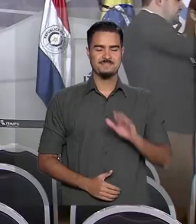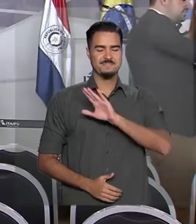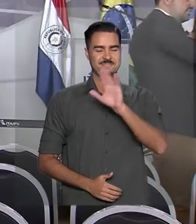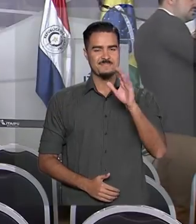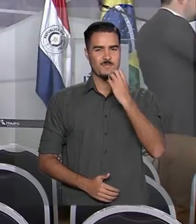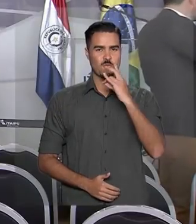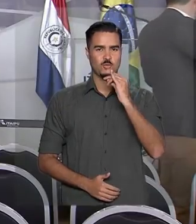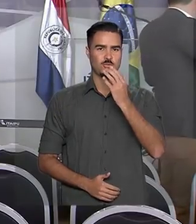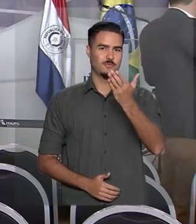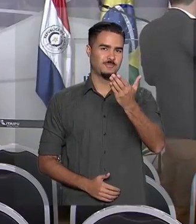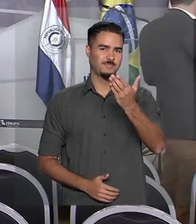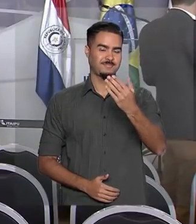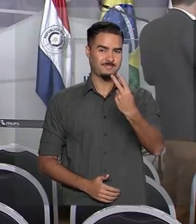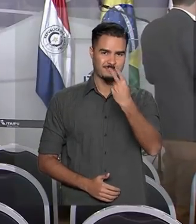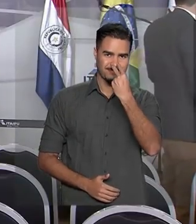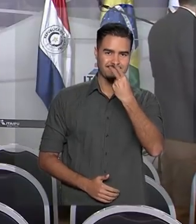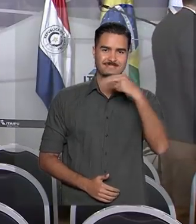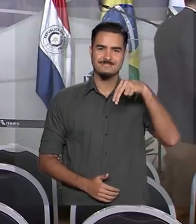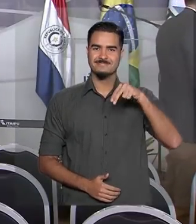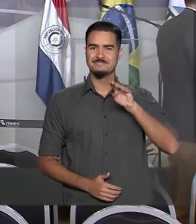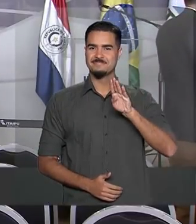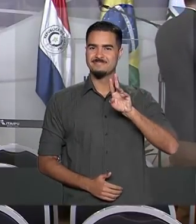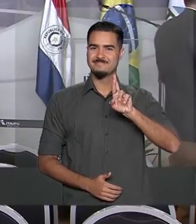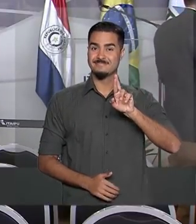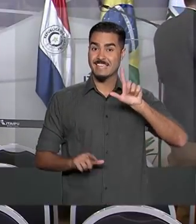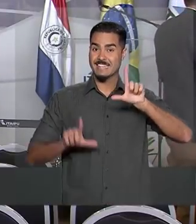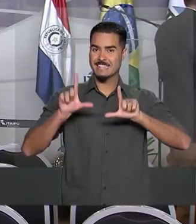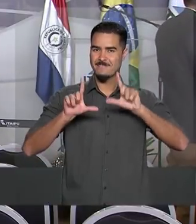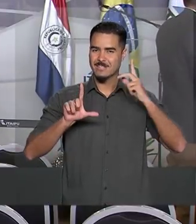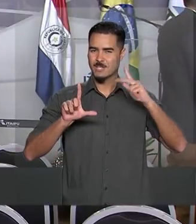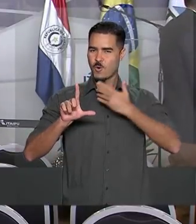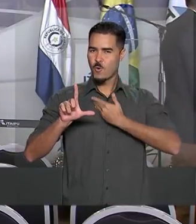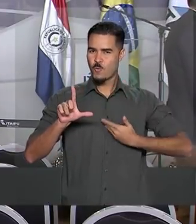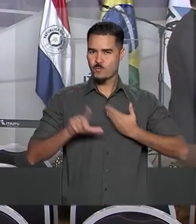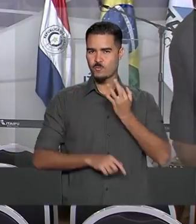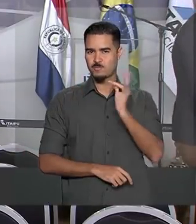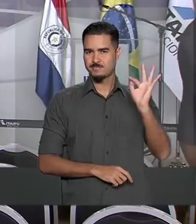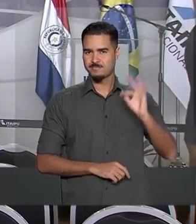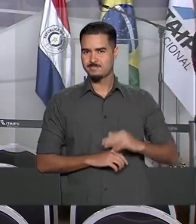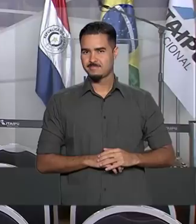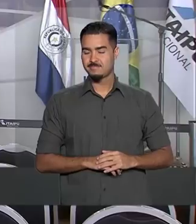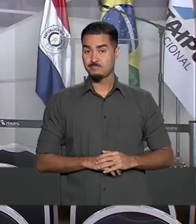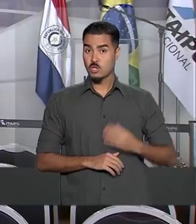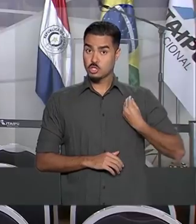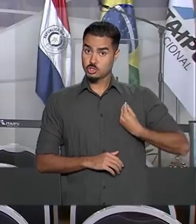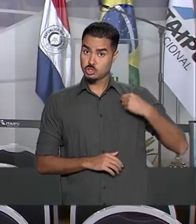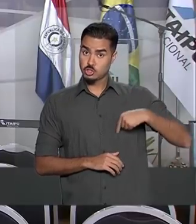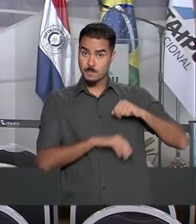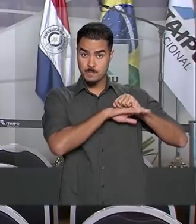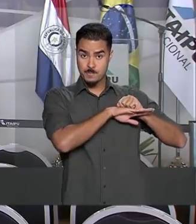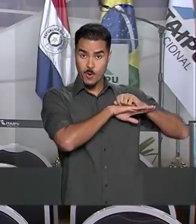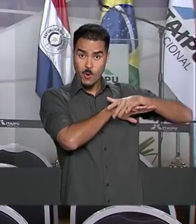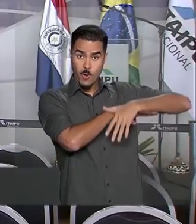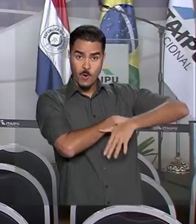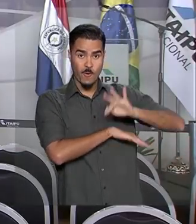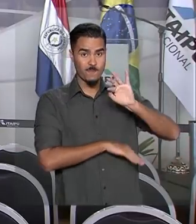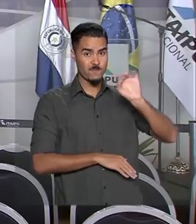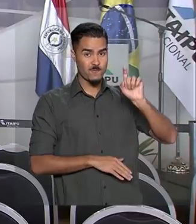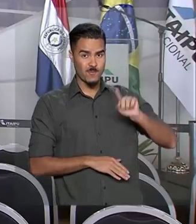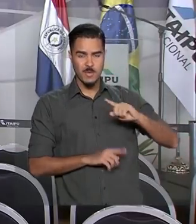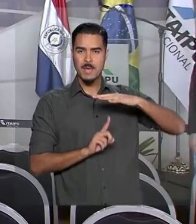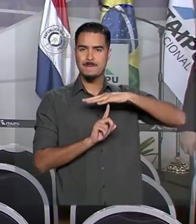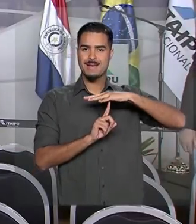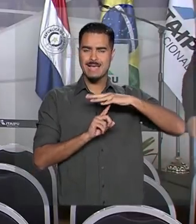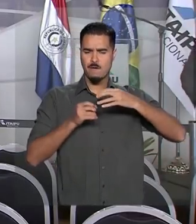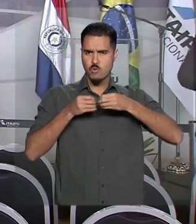Olá, bom dia para você que acompanha a NBR, a TV do Governo Federal. Eu estou em Foz do Iguaçu, no Paraná, fronteira com